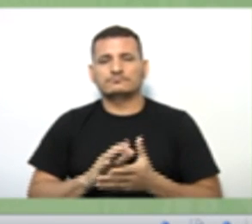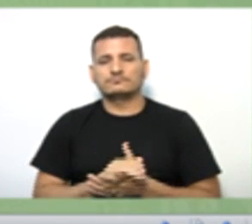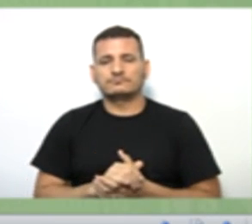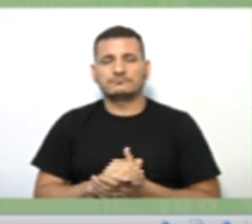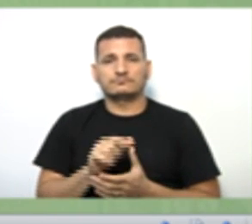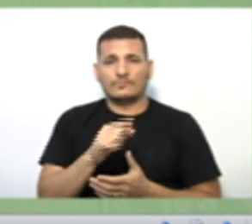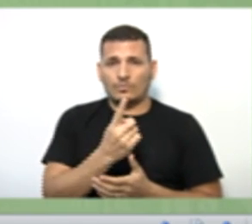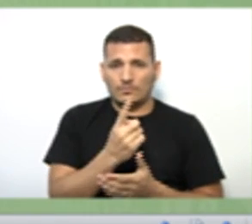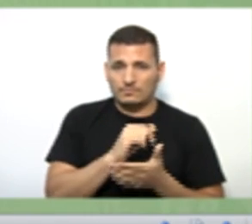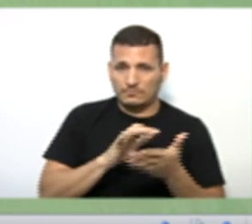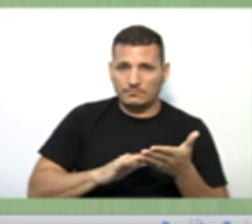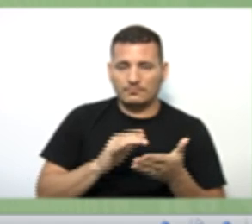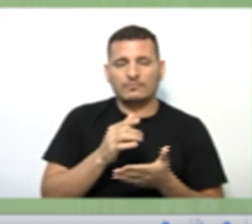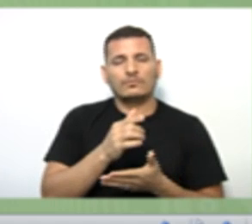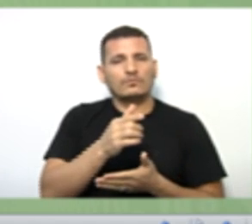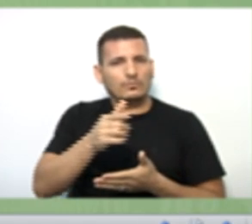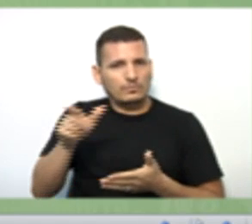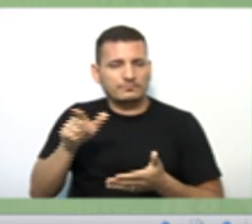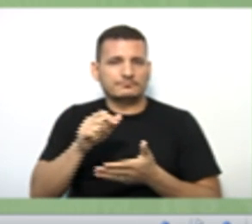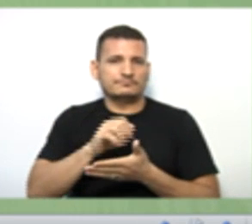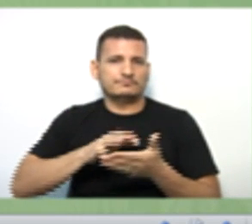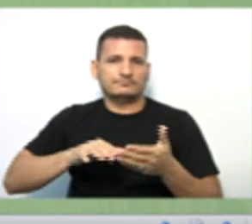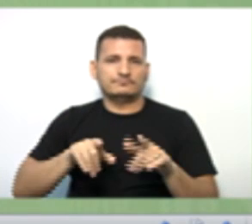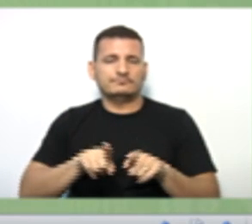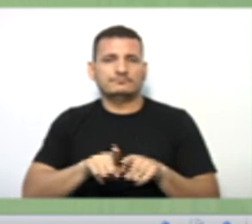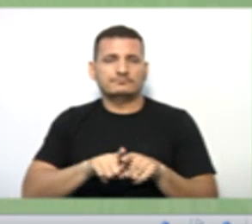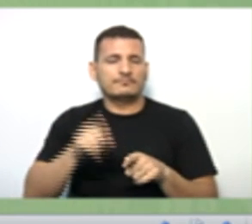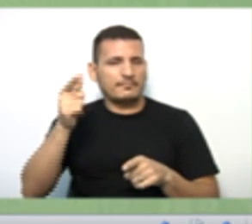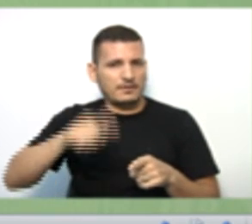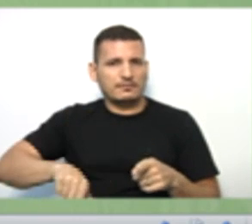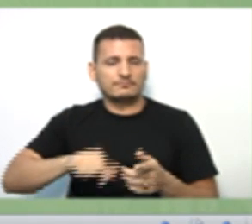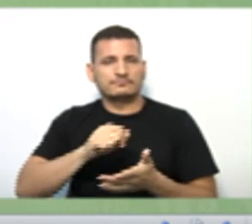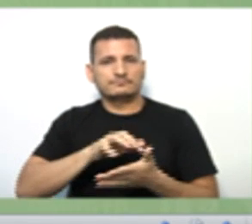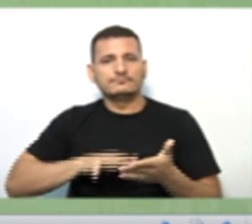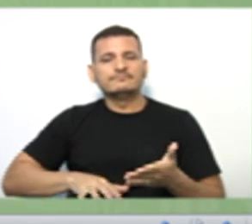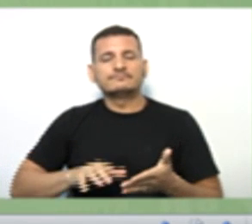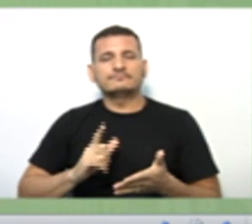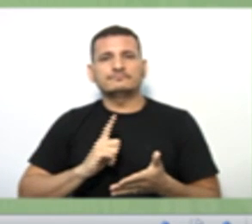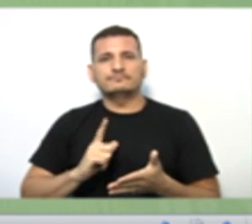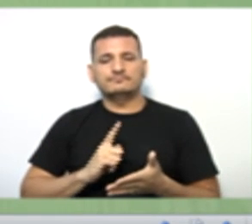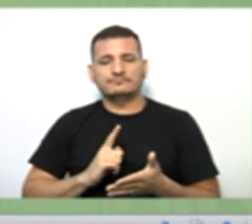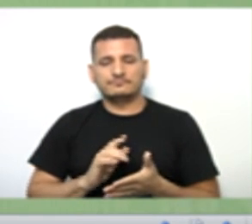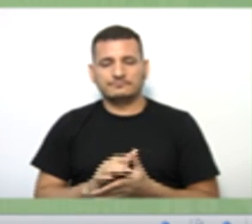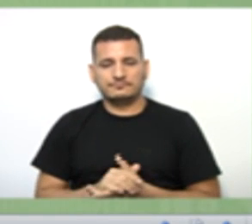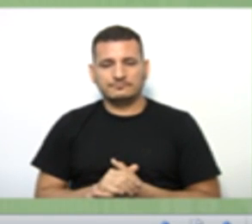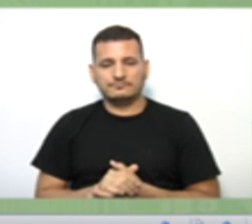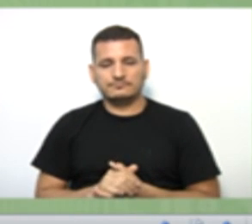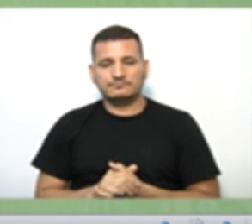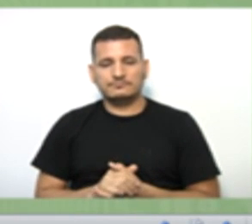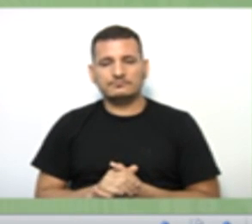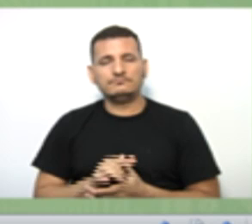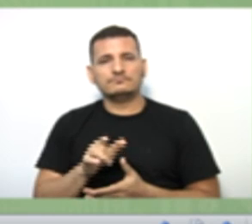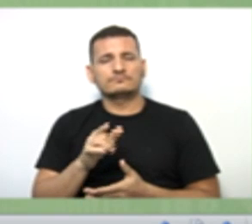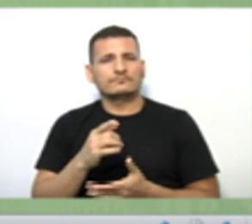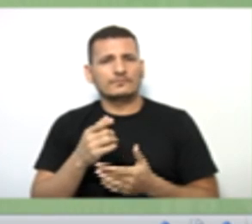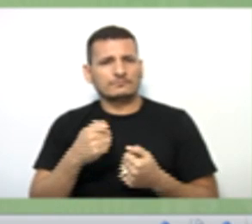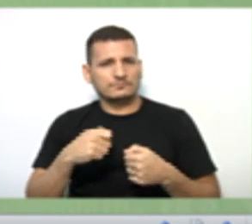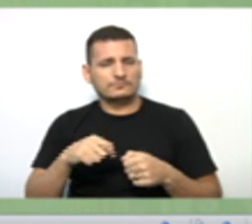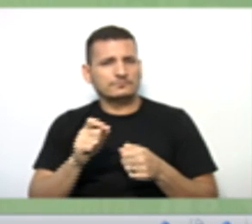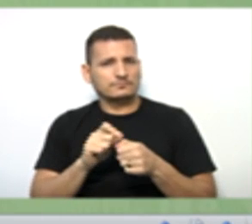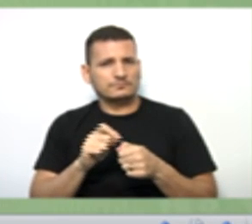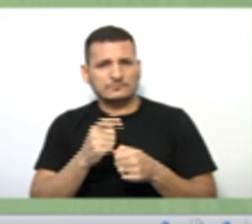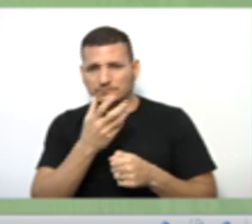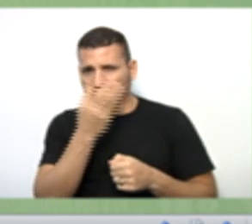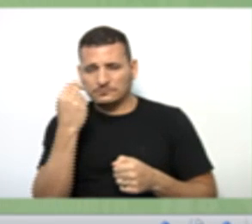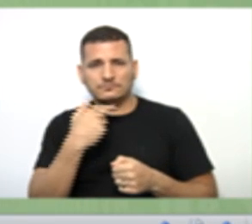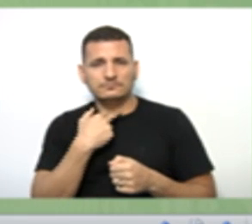não vai ter só essa, vai ter mais 2 atividades também, tá bom? Então não pode, de forma nenhuma, você deixar de fazer. Tá simples